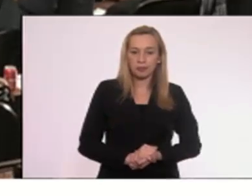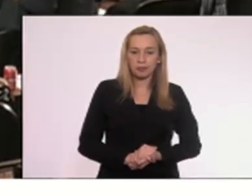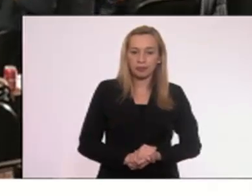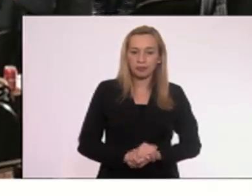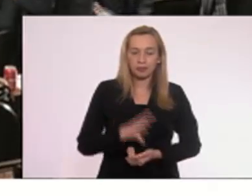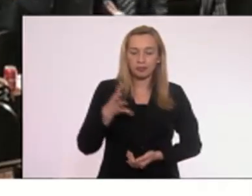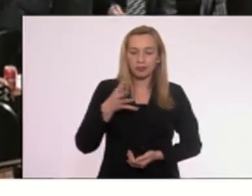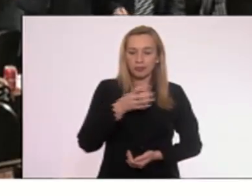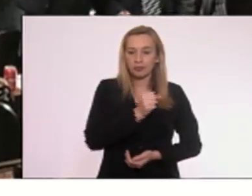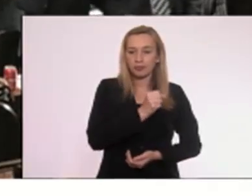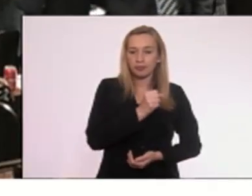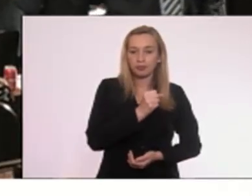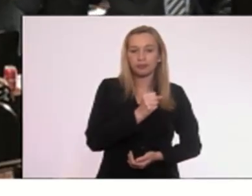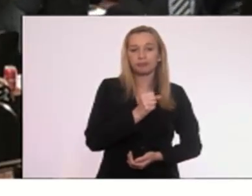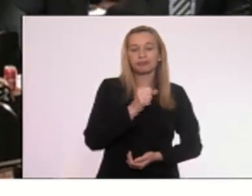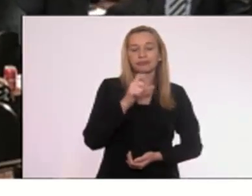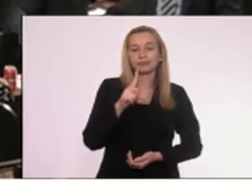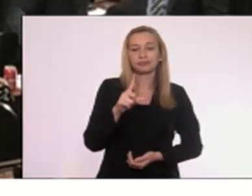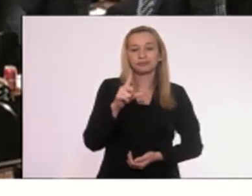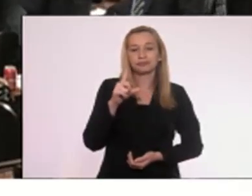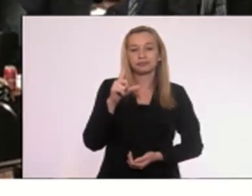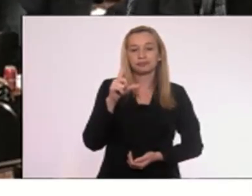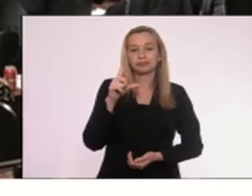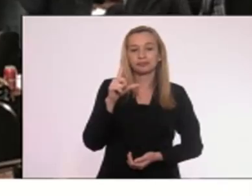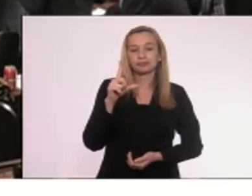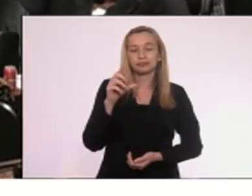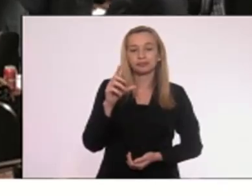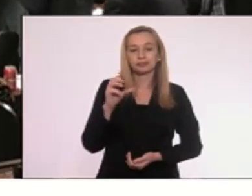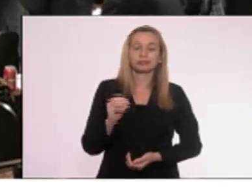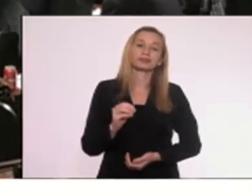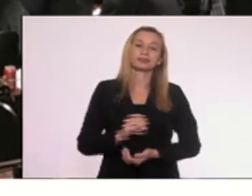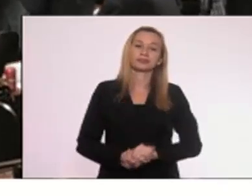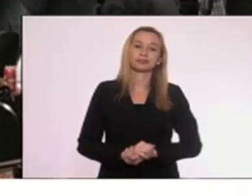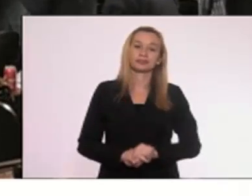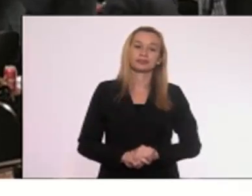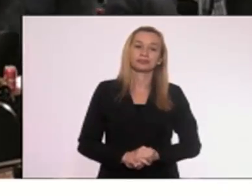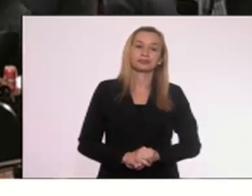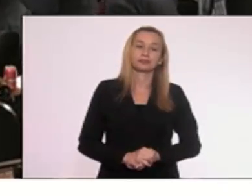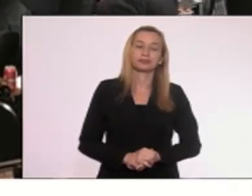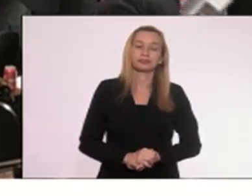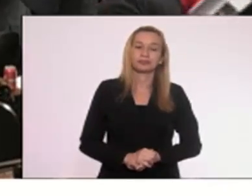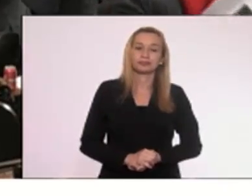Salvo destaques da da LOA.